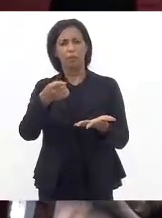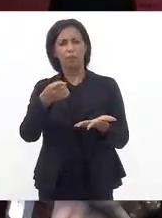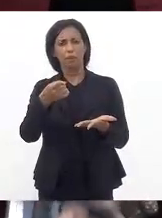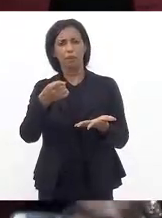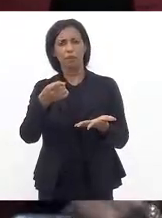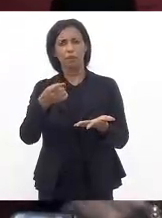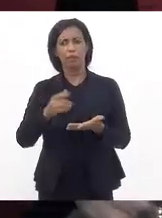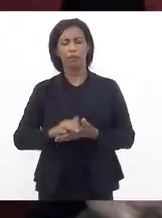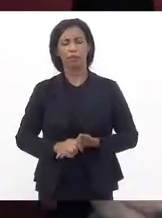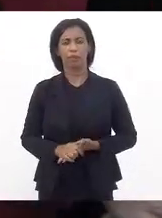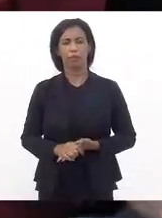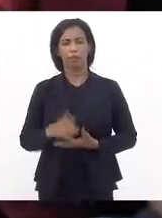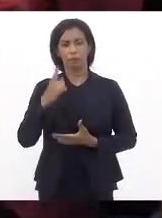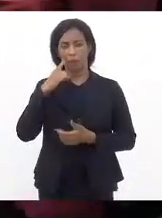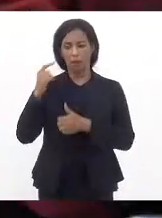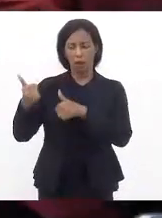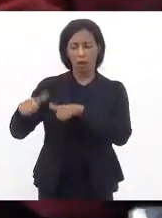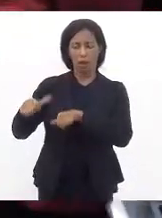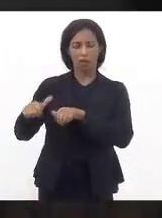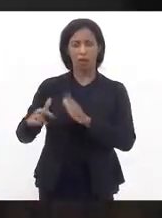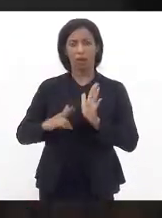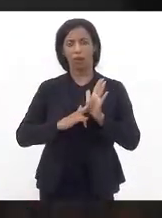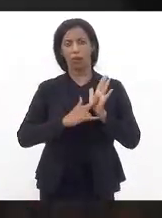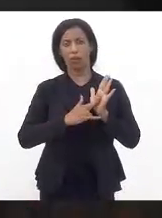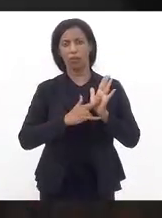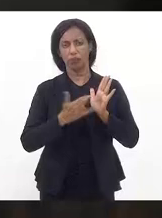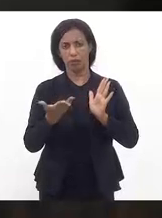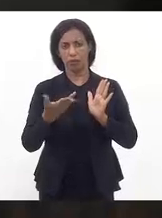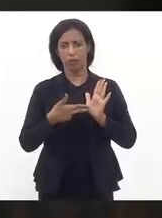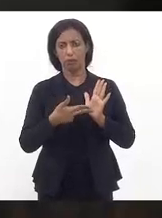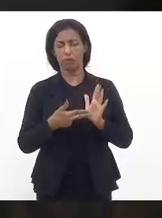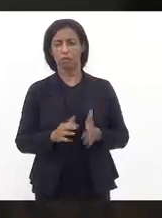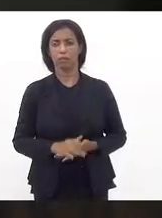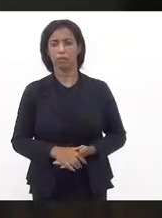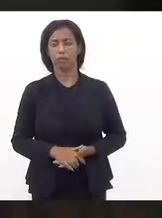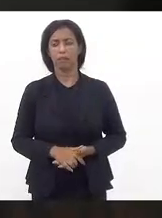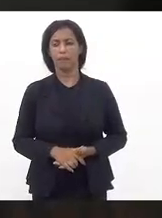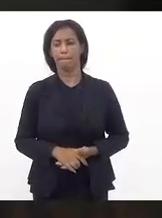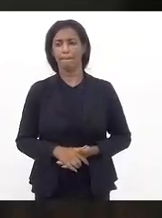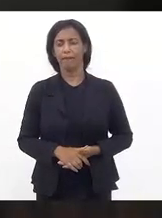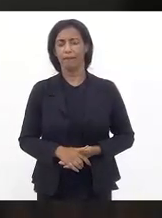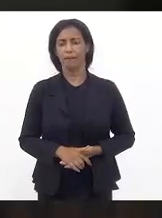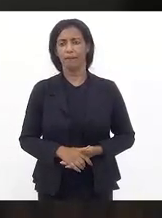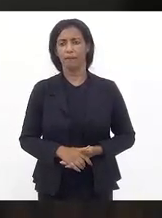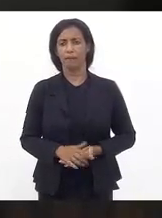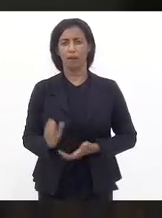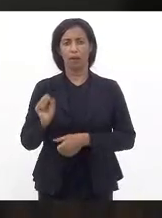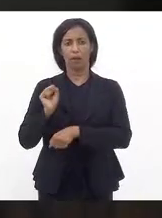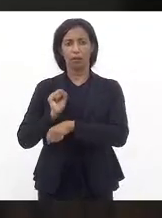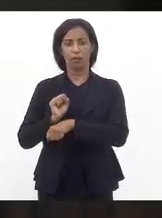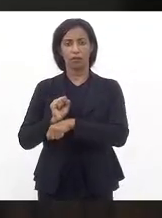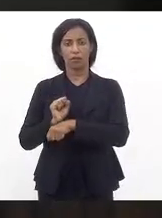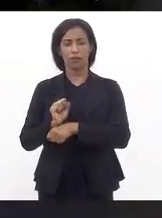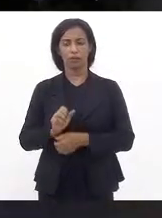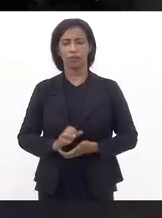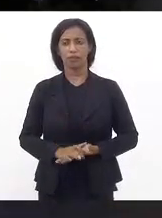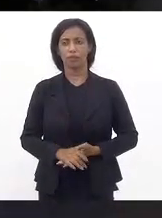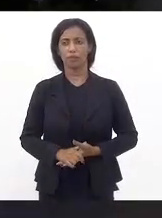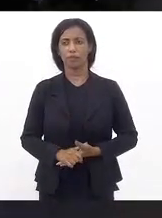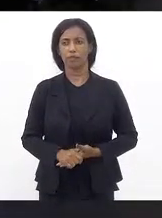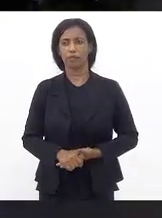amanhã você já tá consultando aqui já o regimento interno em alguns minutinhos Bom